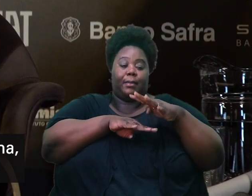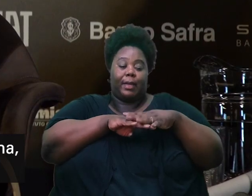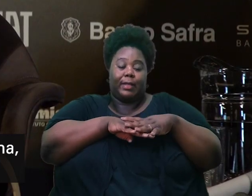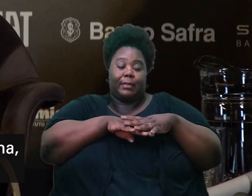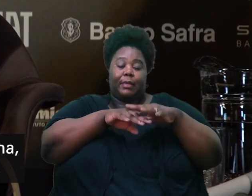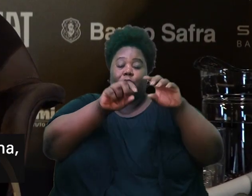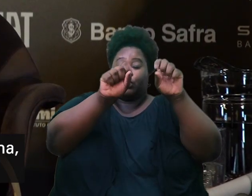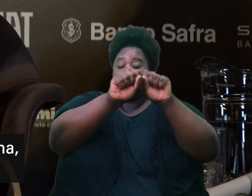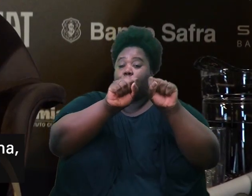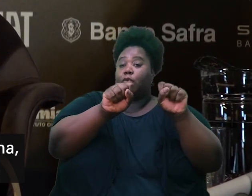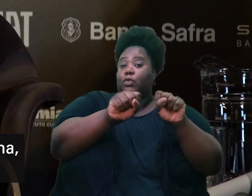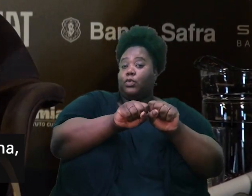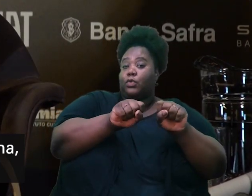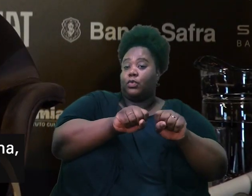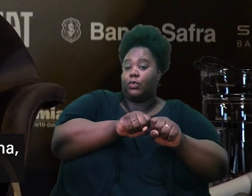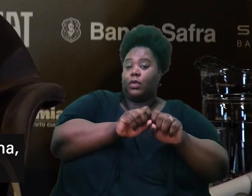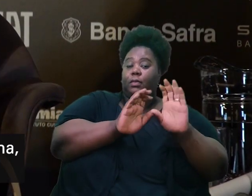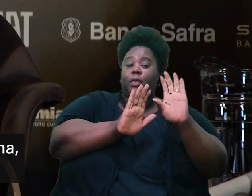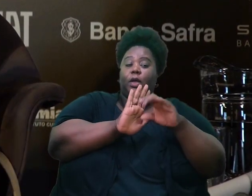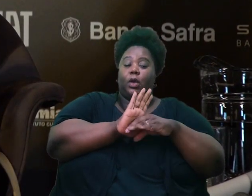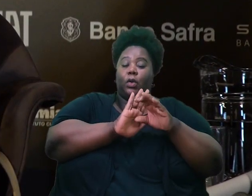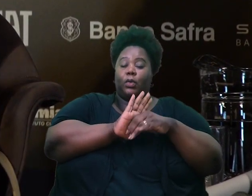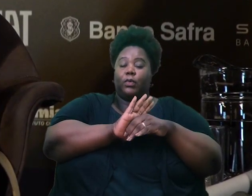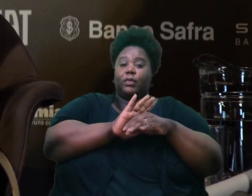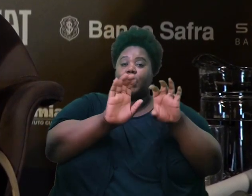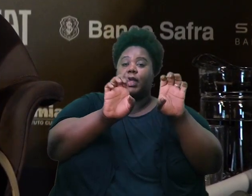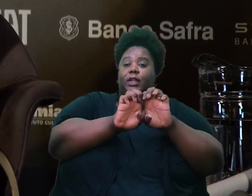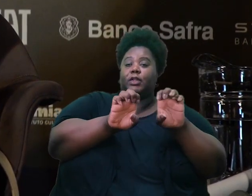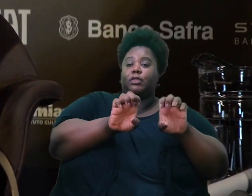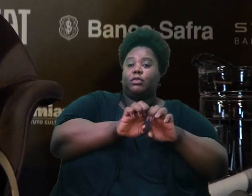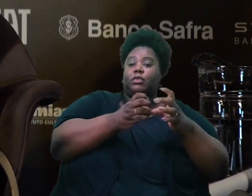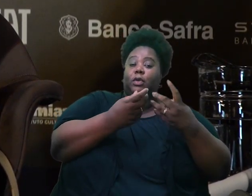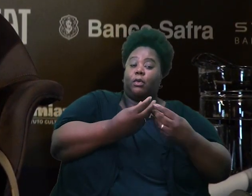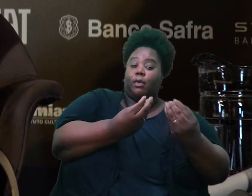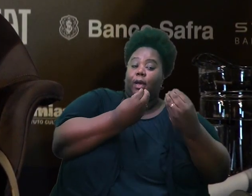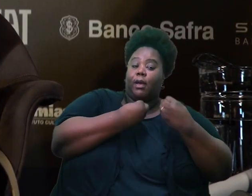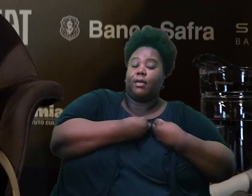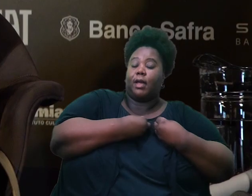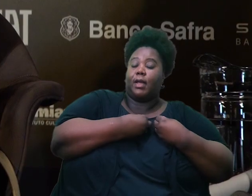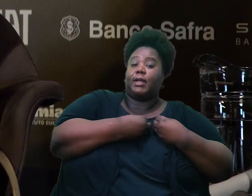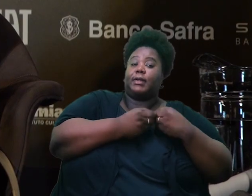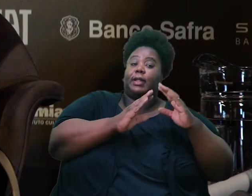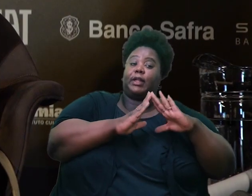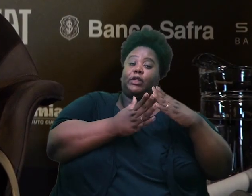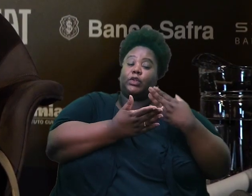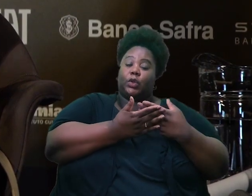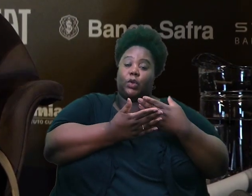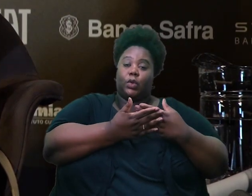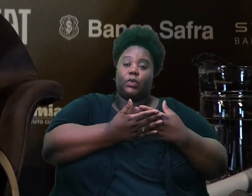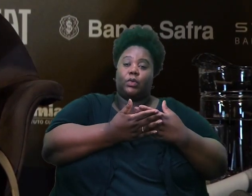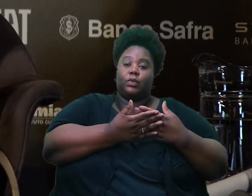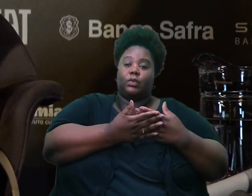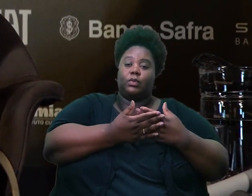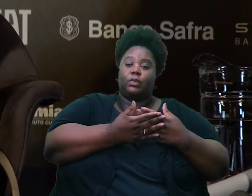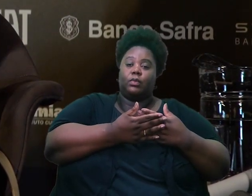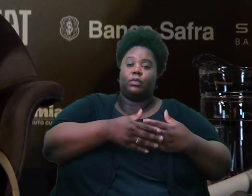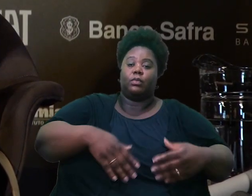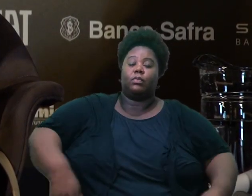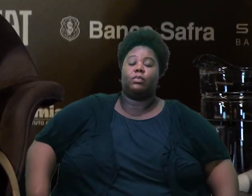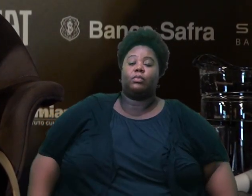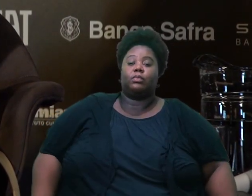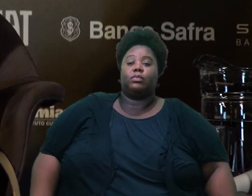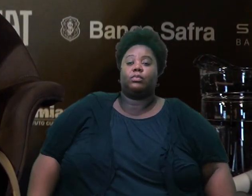sistema, como conceito, como estrutura, isso me veio na escola. Né? Eu já sempre tinha